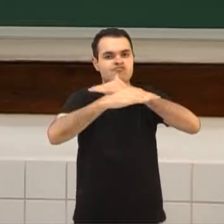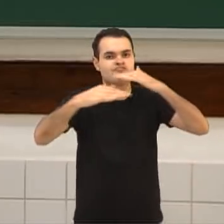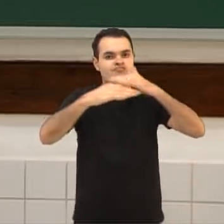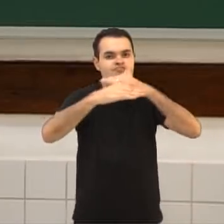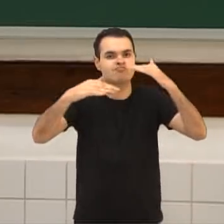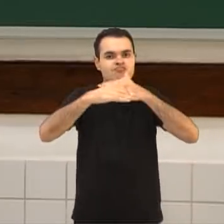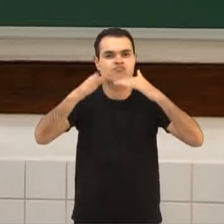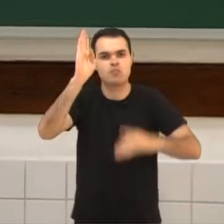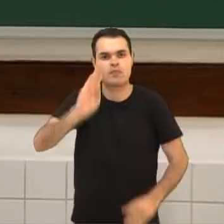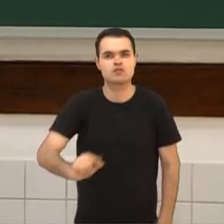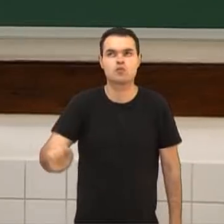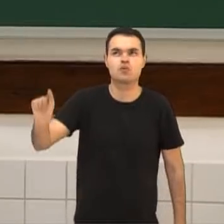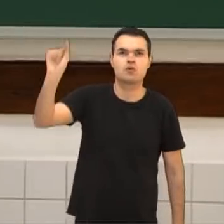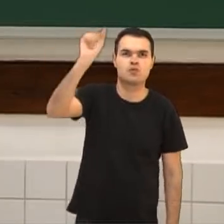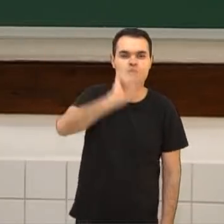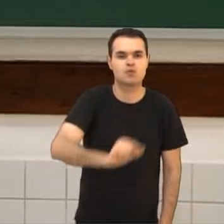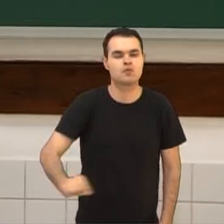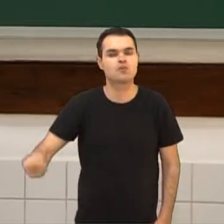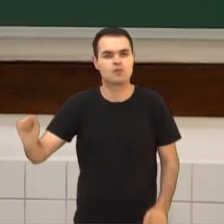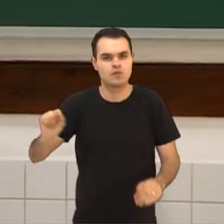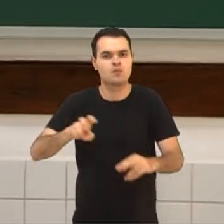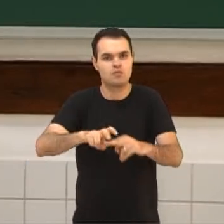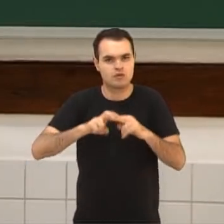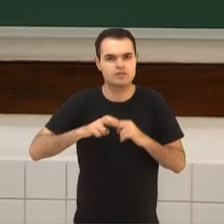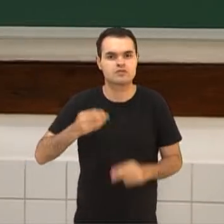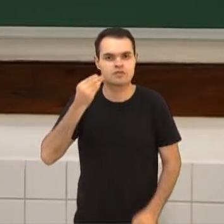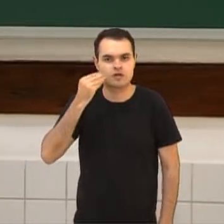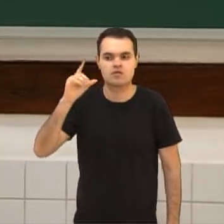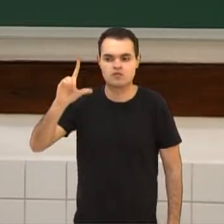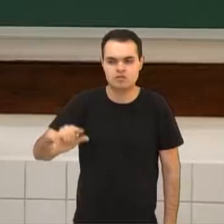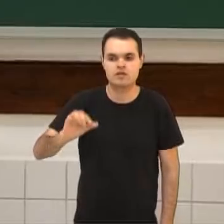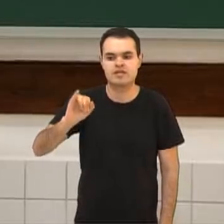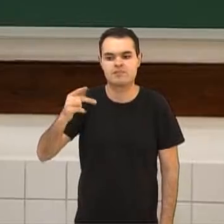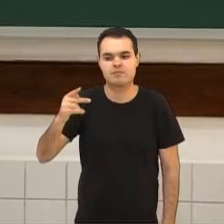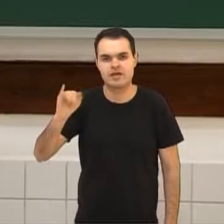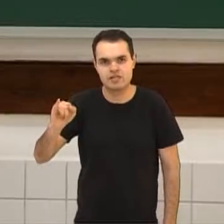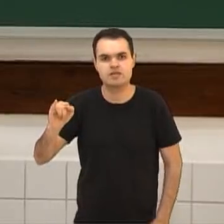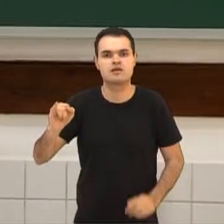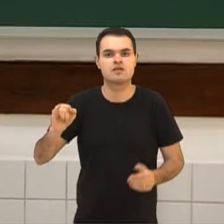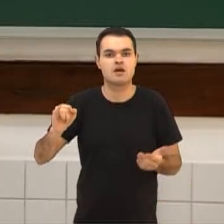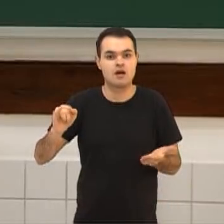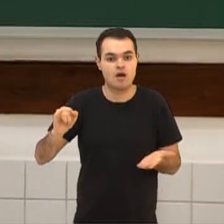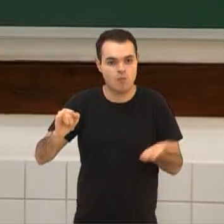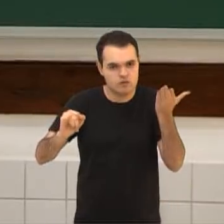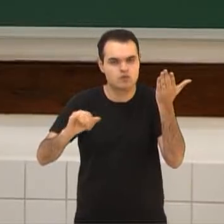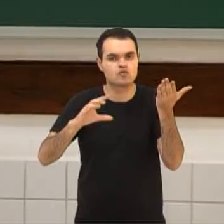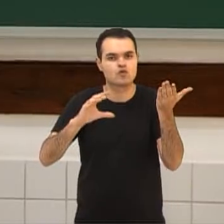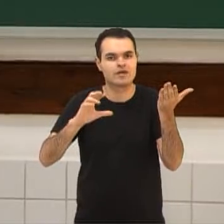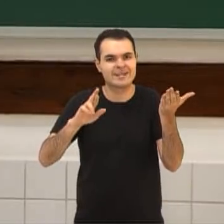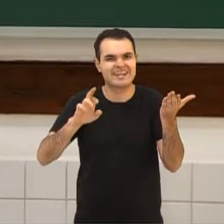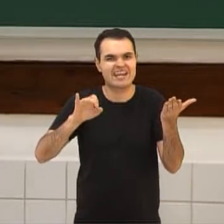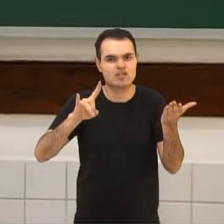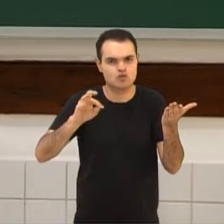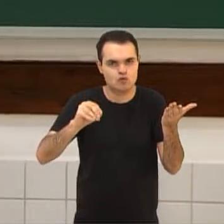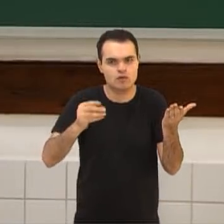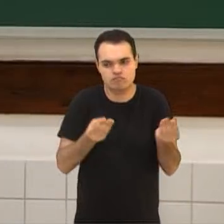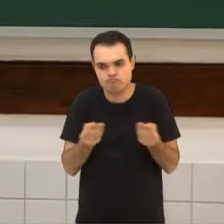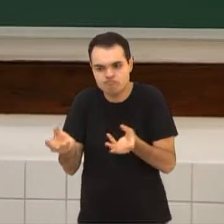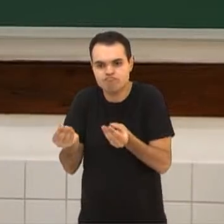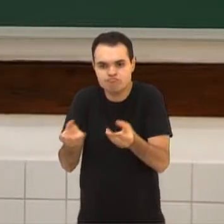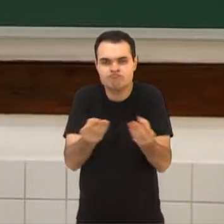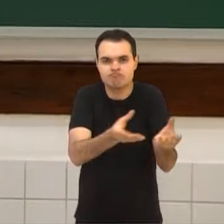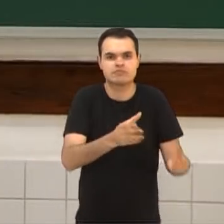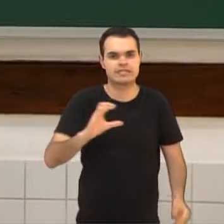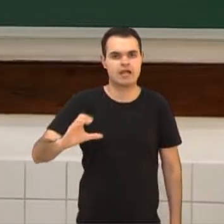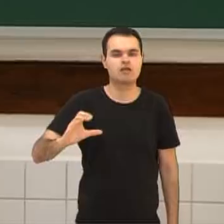pelas estradas do Brasil, fruto dessa redução de IPI, do aumento do crédito. Então, é um período aí